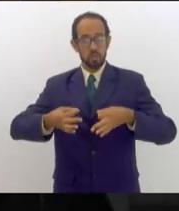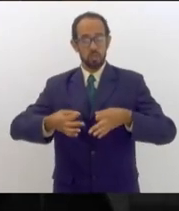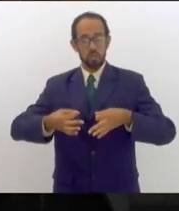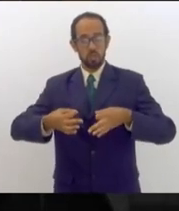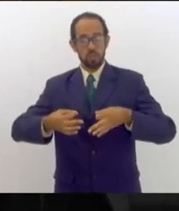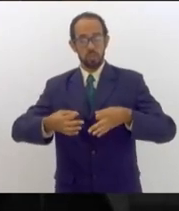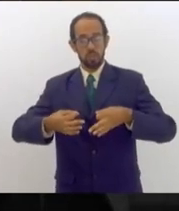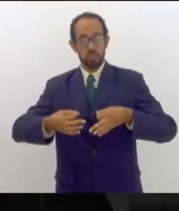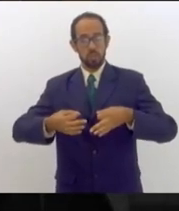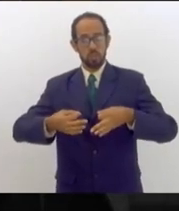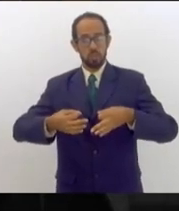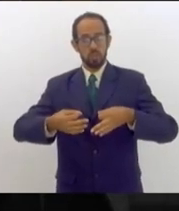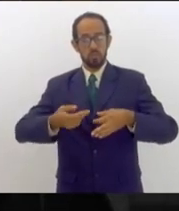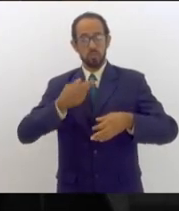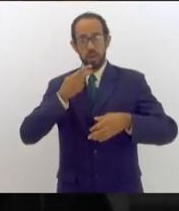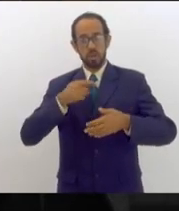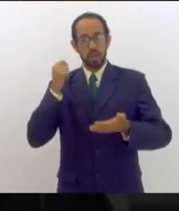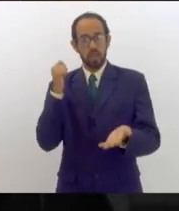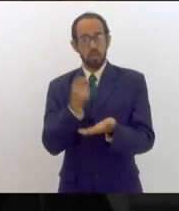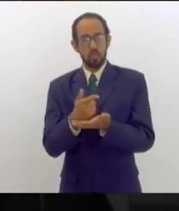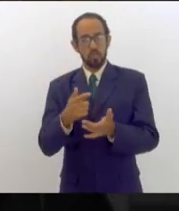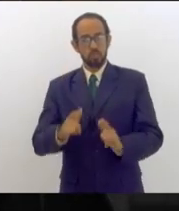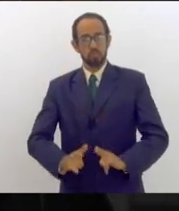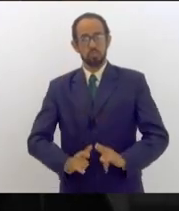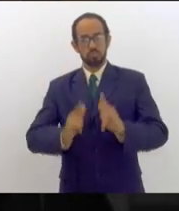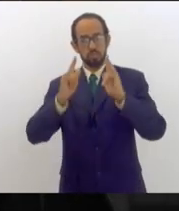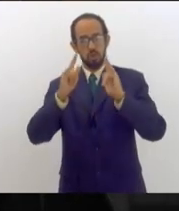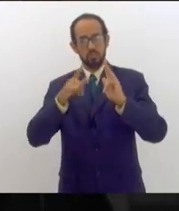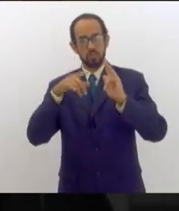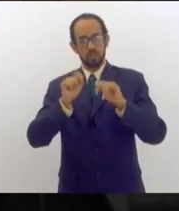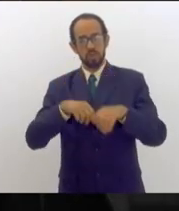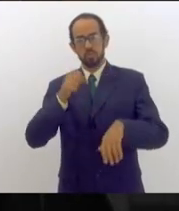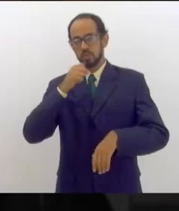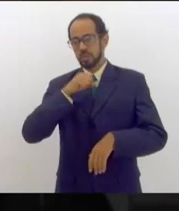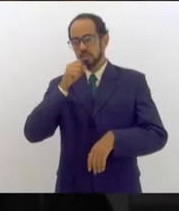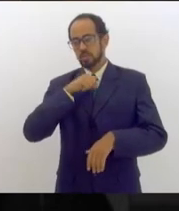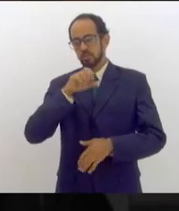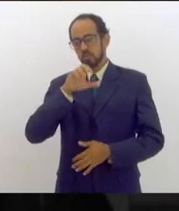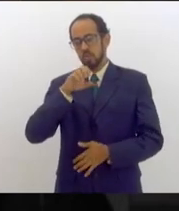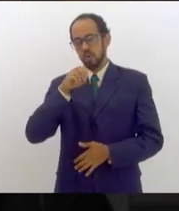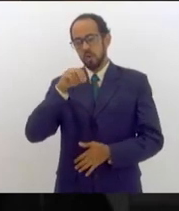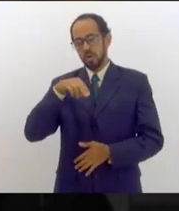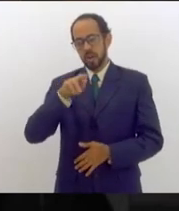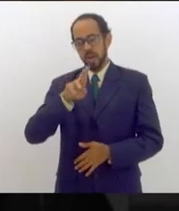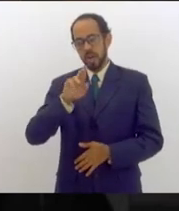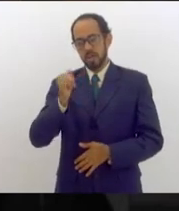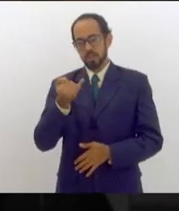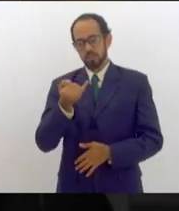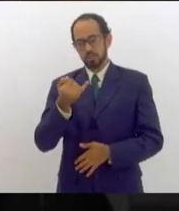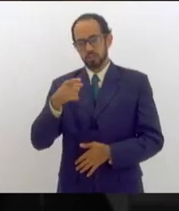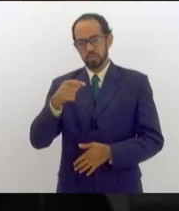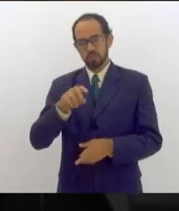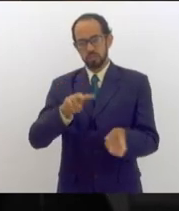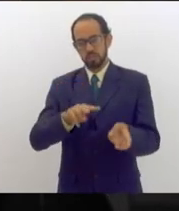aquisição de um imóvel em Niterói que pertencia ao antigo comércio que foi transferido